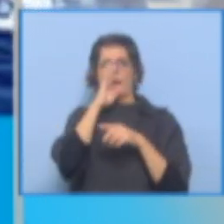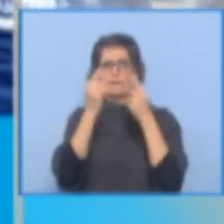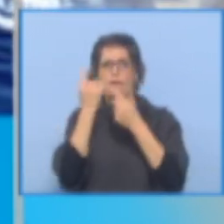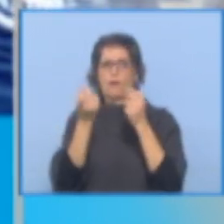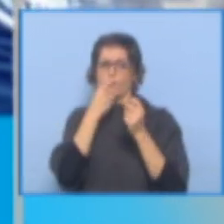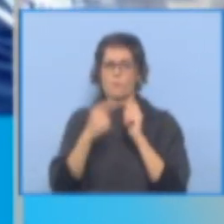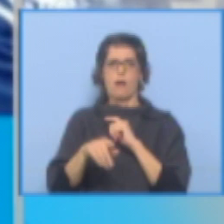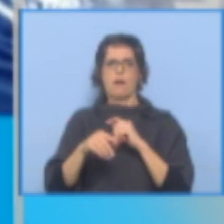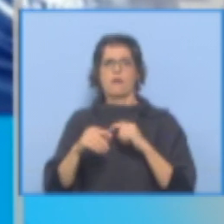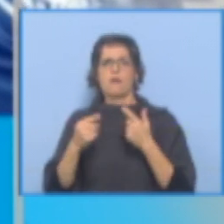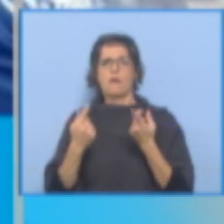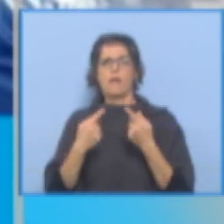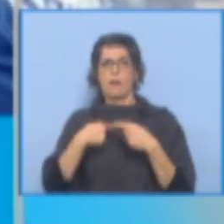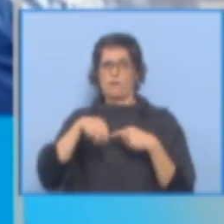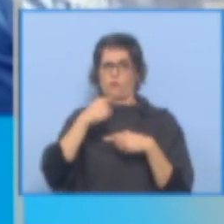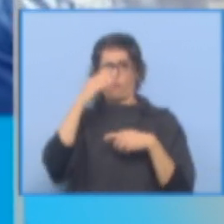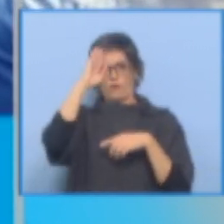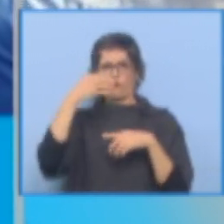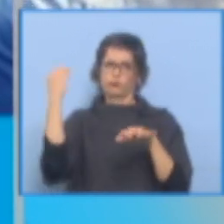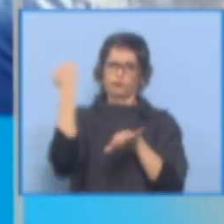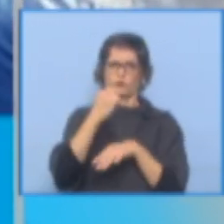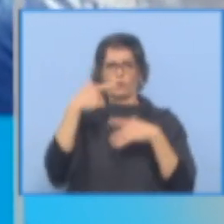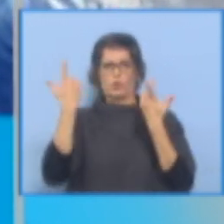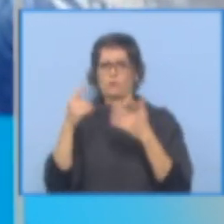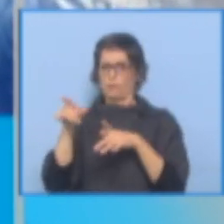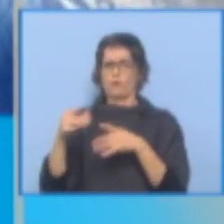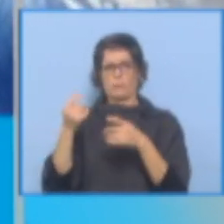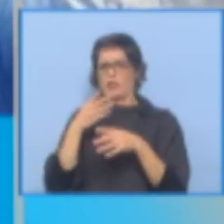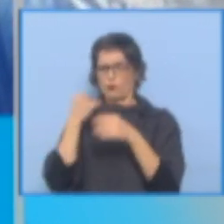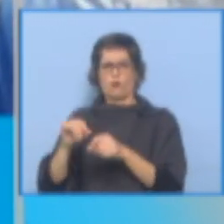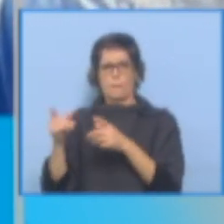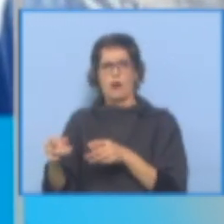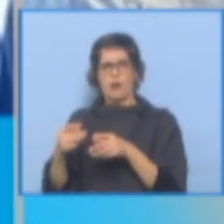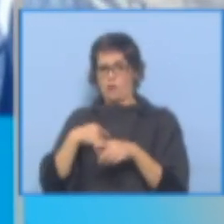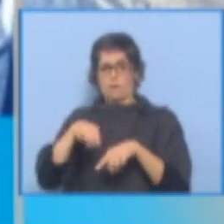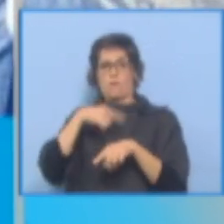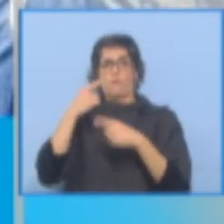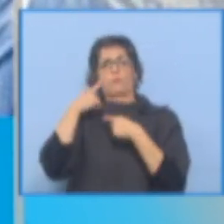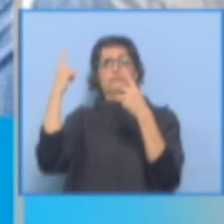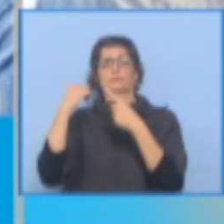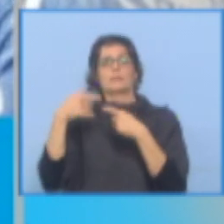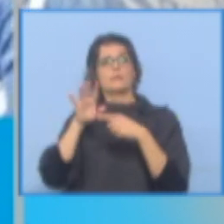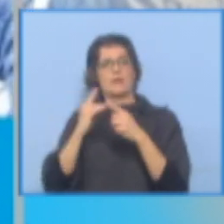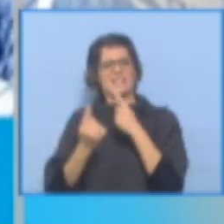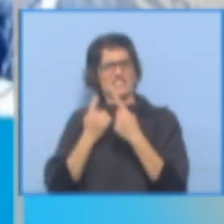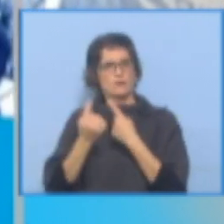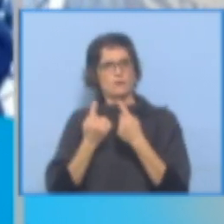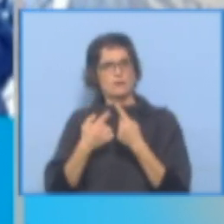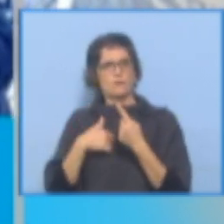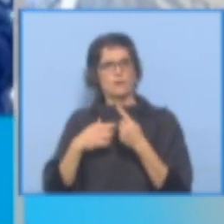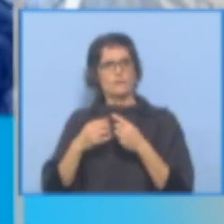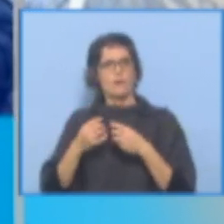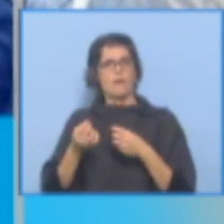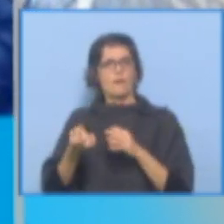estão erradas e que nós achamos que são crime ou que são crime mesmo, a verdade é que também aí muitas vezes nos deixamos utilizar, nos